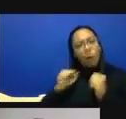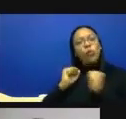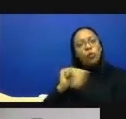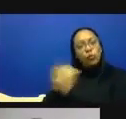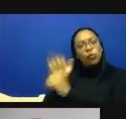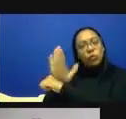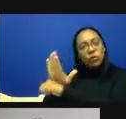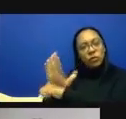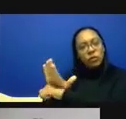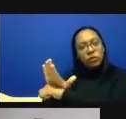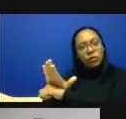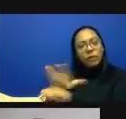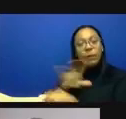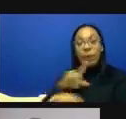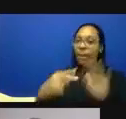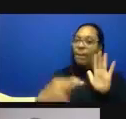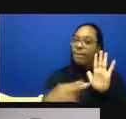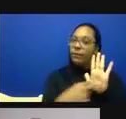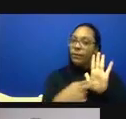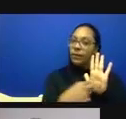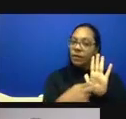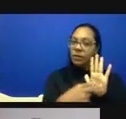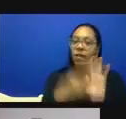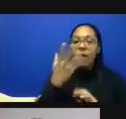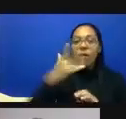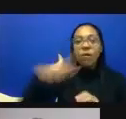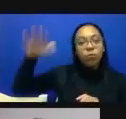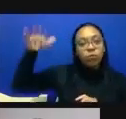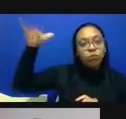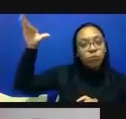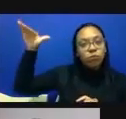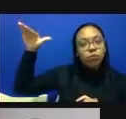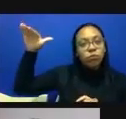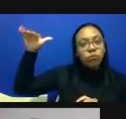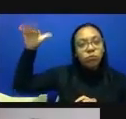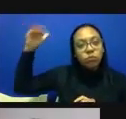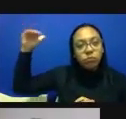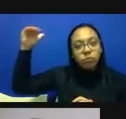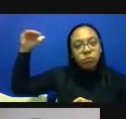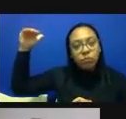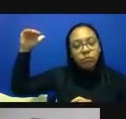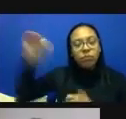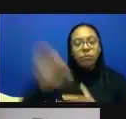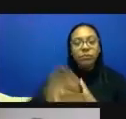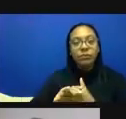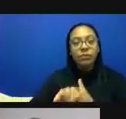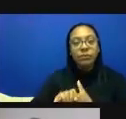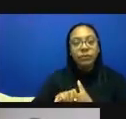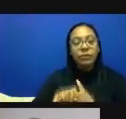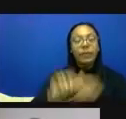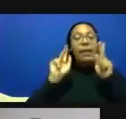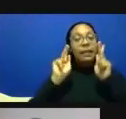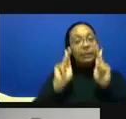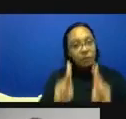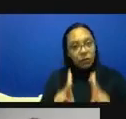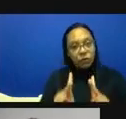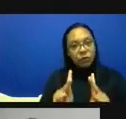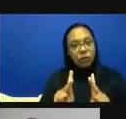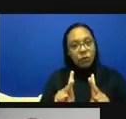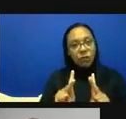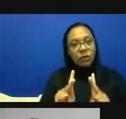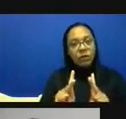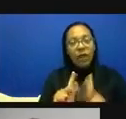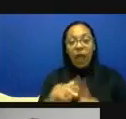quem assiste, os adultos que assistem, que façam uma reflexão. As pessoas são, lamentavelmente, a